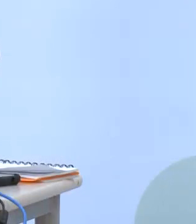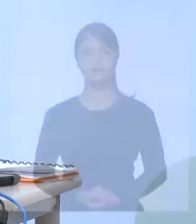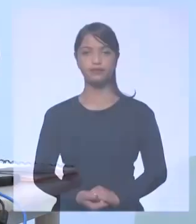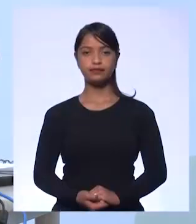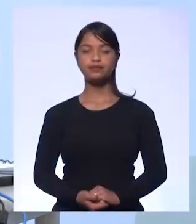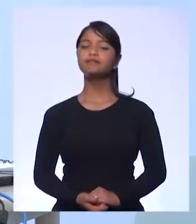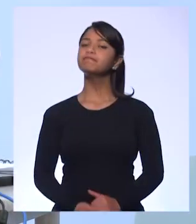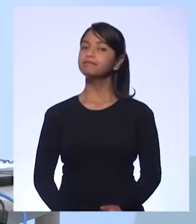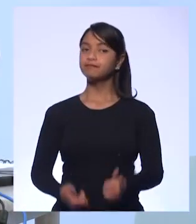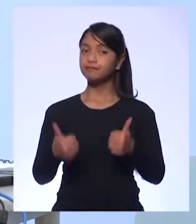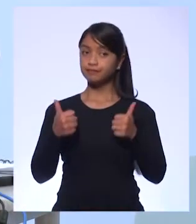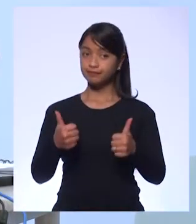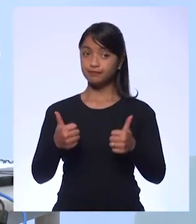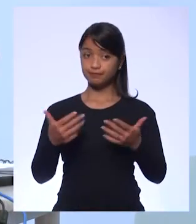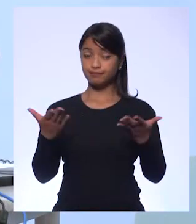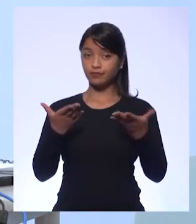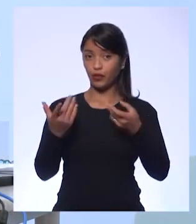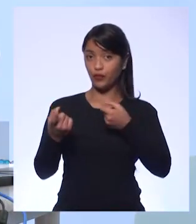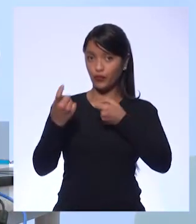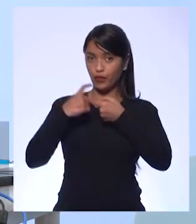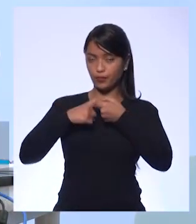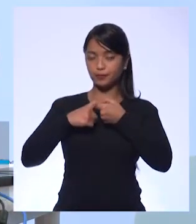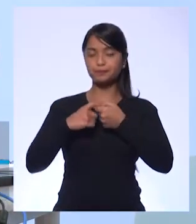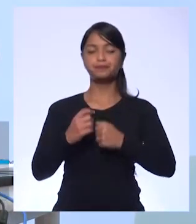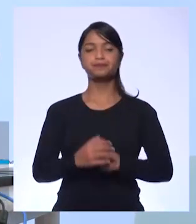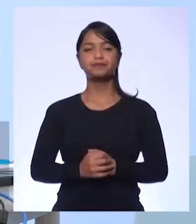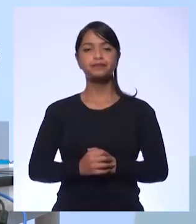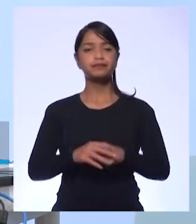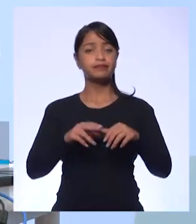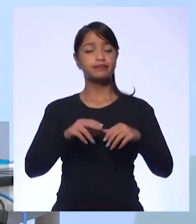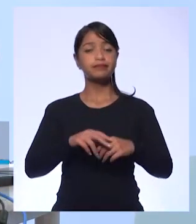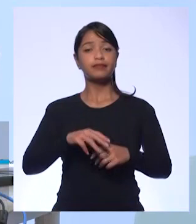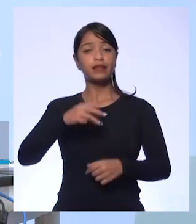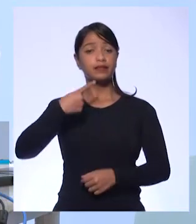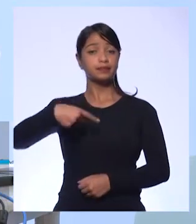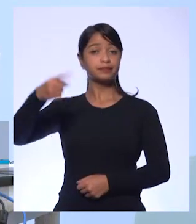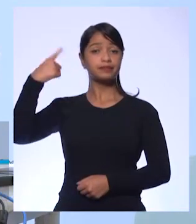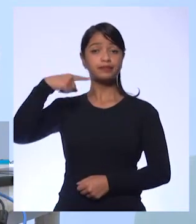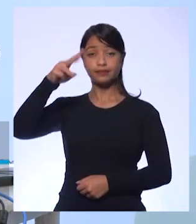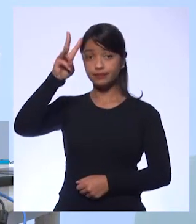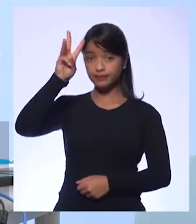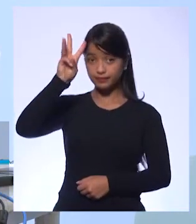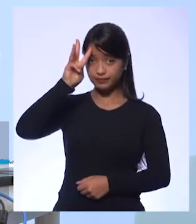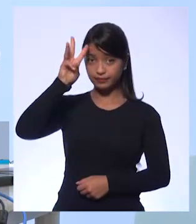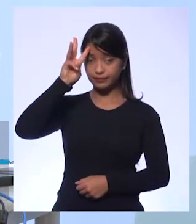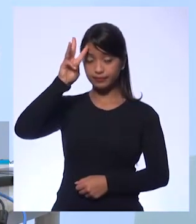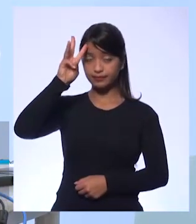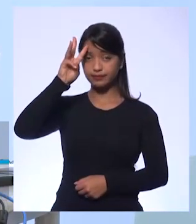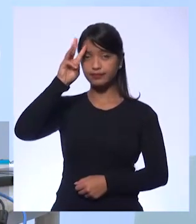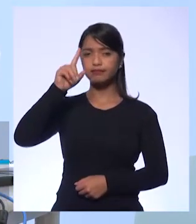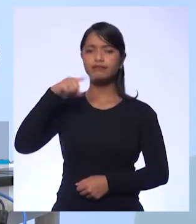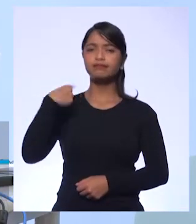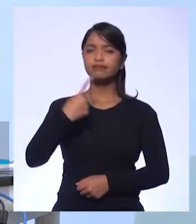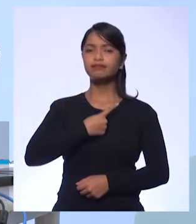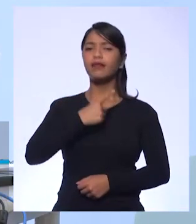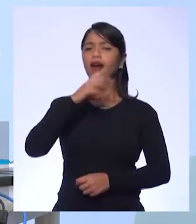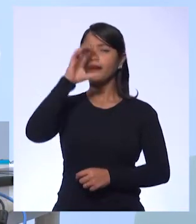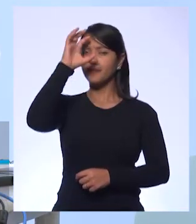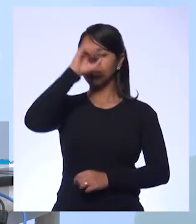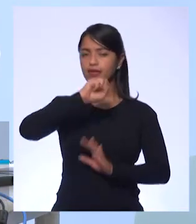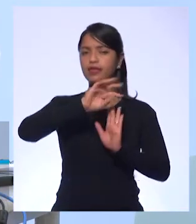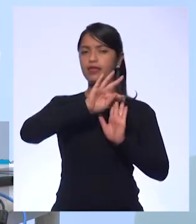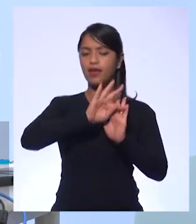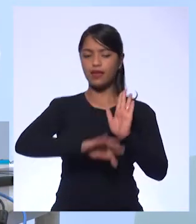Tá, então bora voltar aqui. Lembra que semana passada, não, terça-feira passada, nós lemos um texto de curiosidades